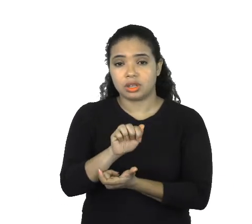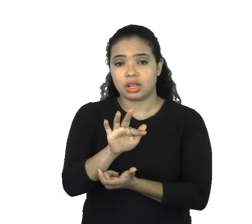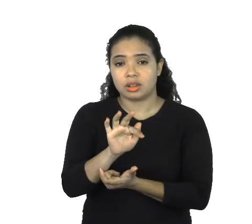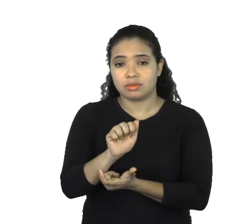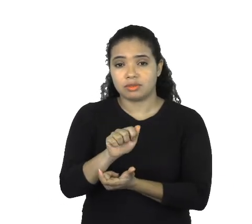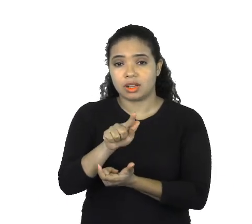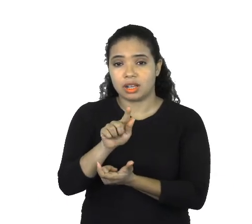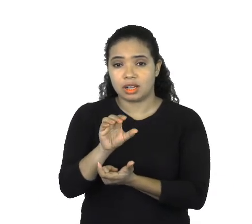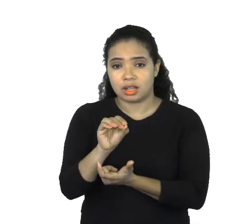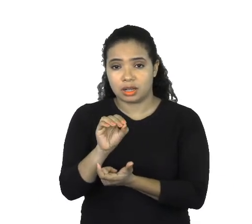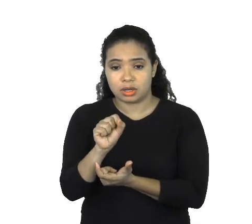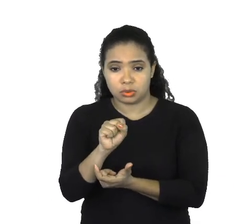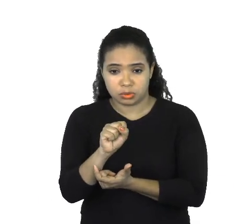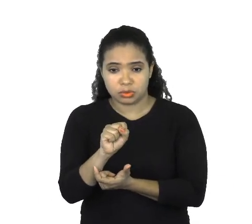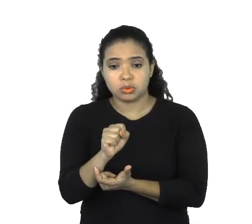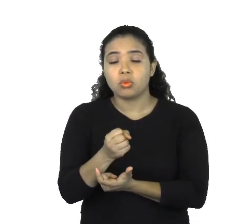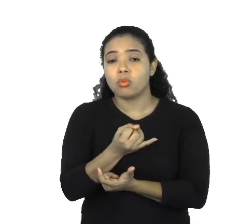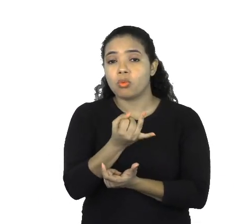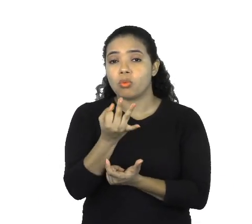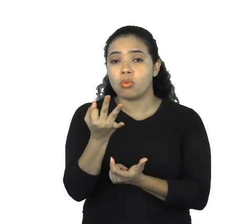Afagos. Quantas vogais?